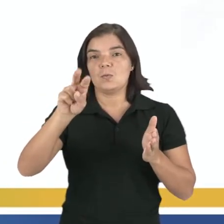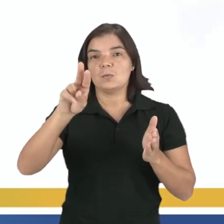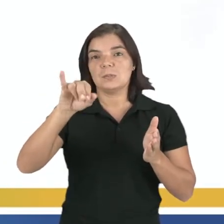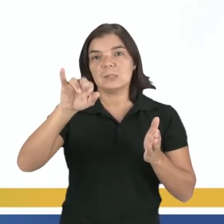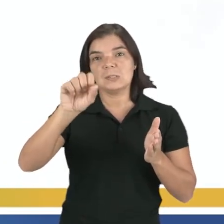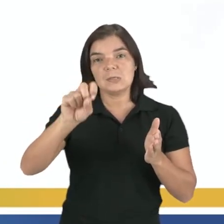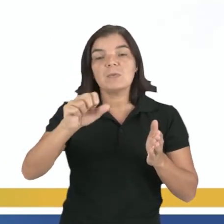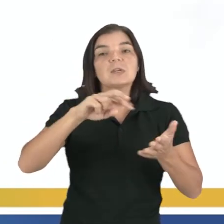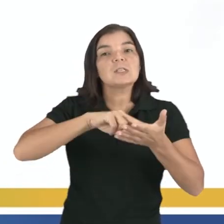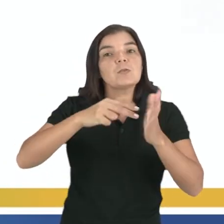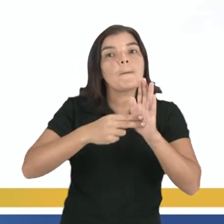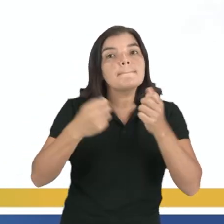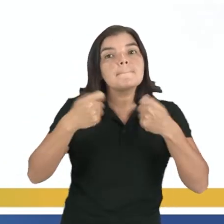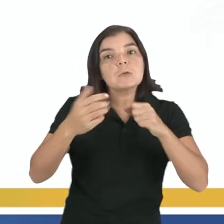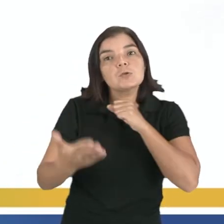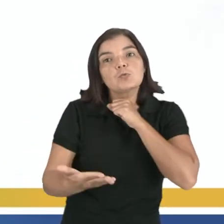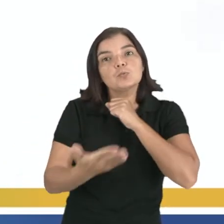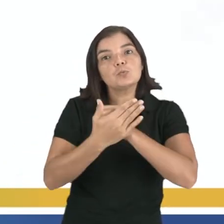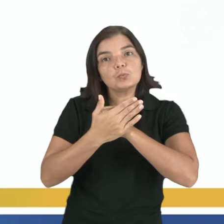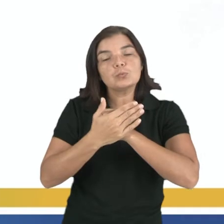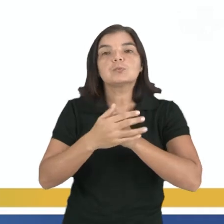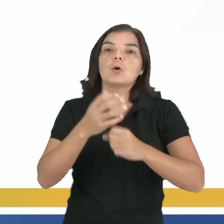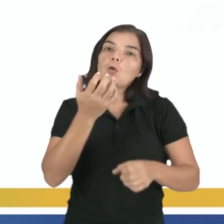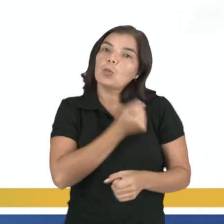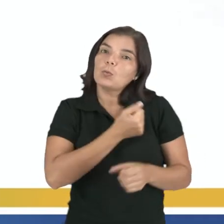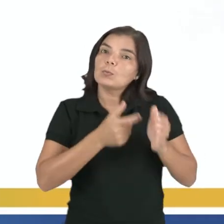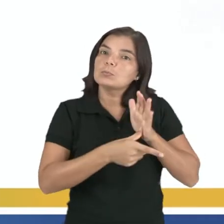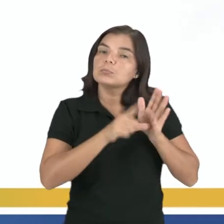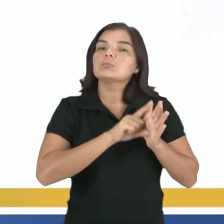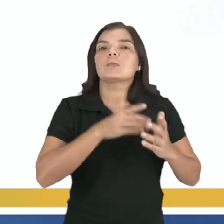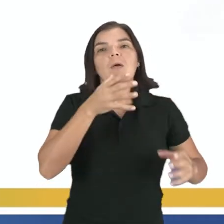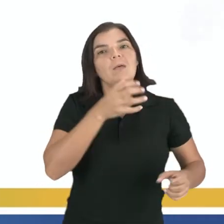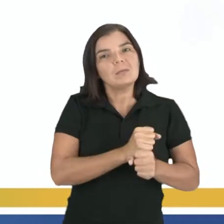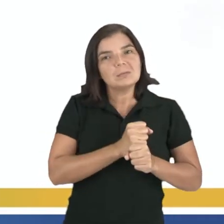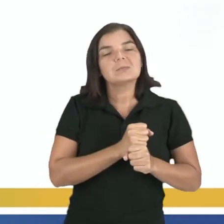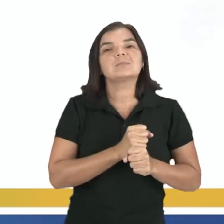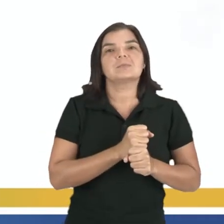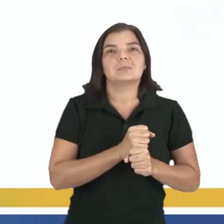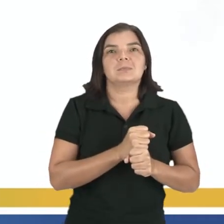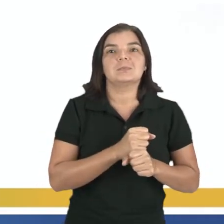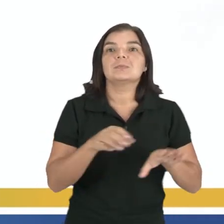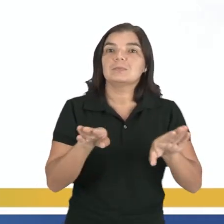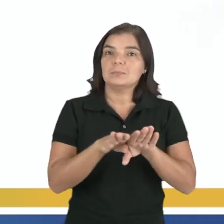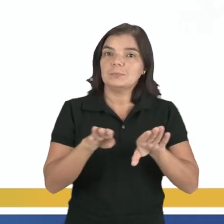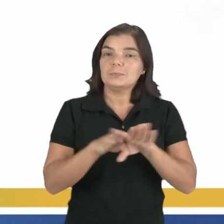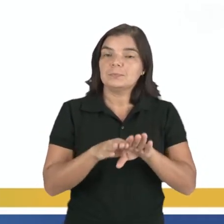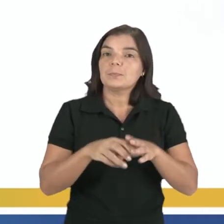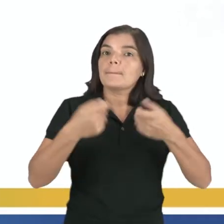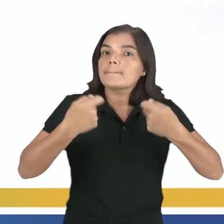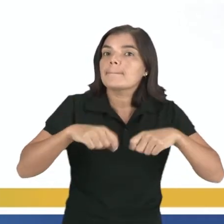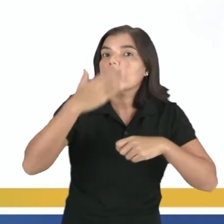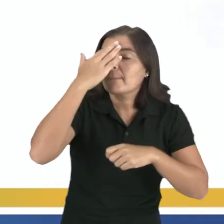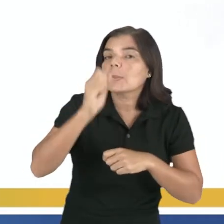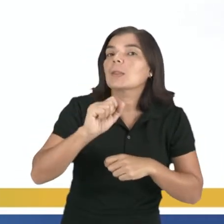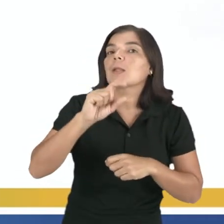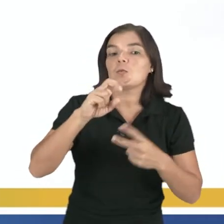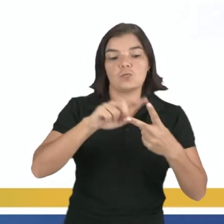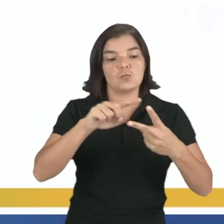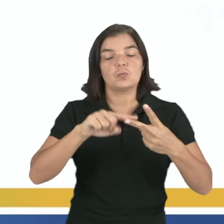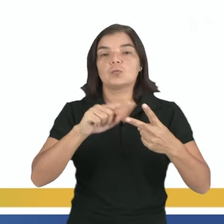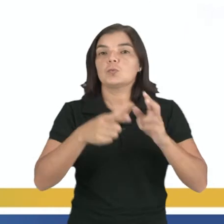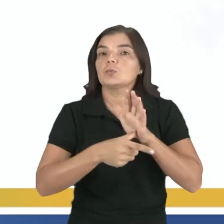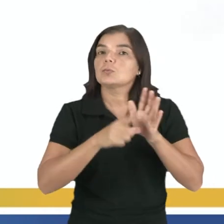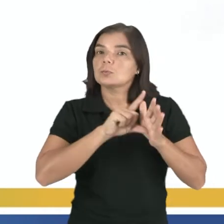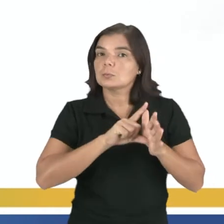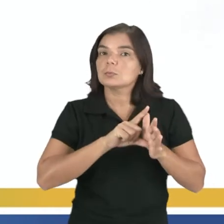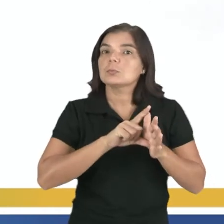termos anteriores, né? A sequência de Fibonacci que a gente viu também é uma sequência recursiva, porque eu preciso saber quem são os dois termos